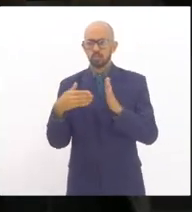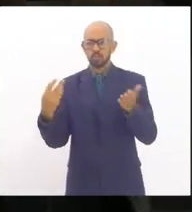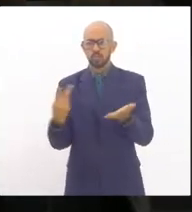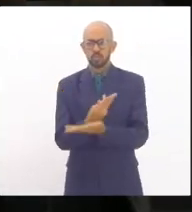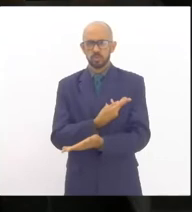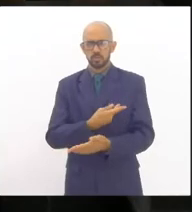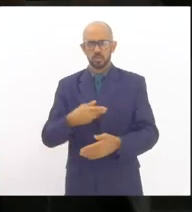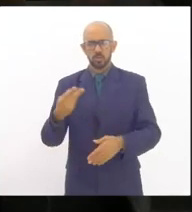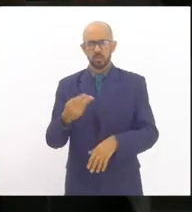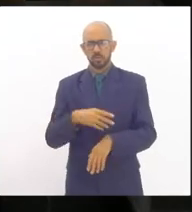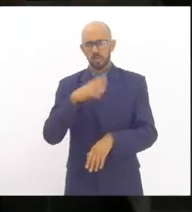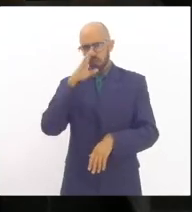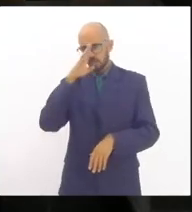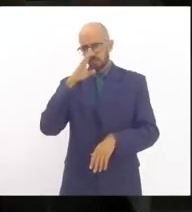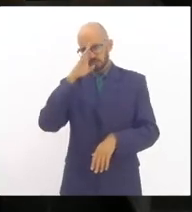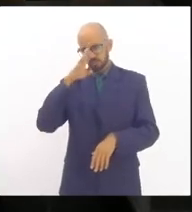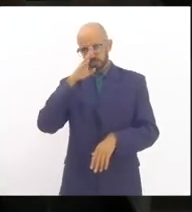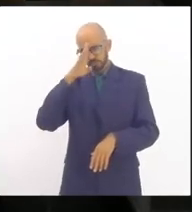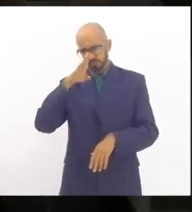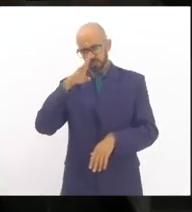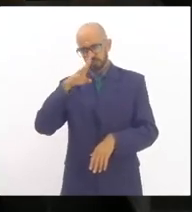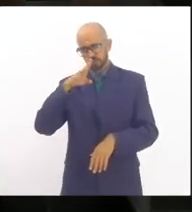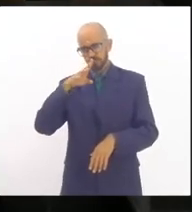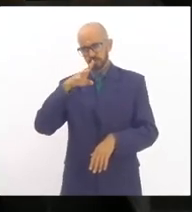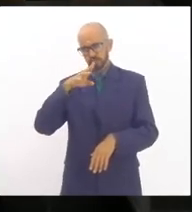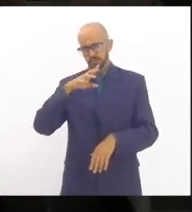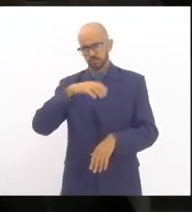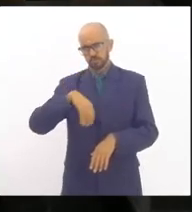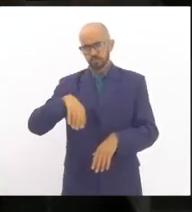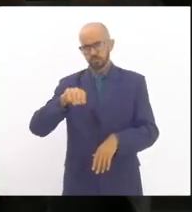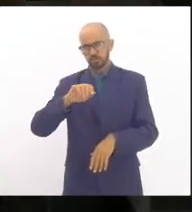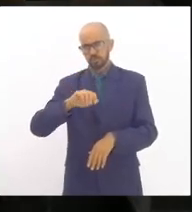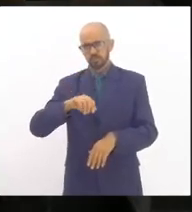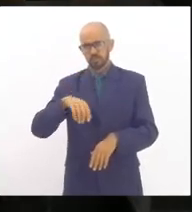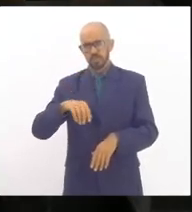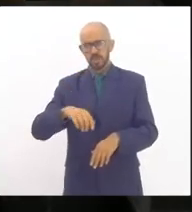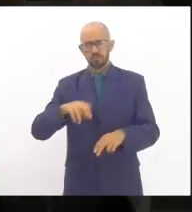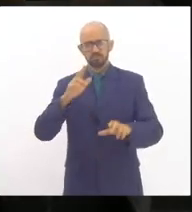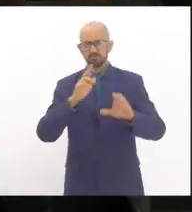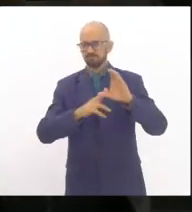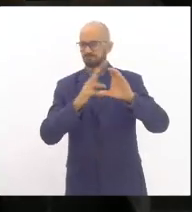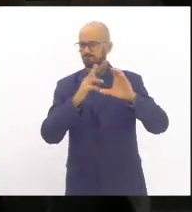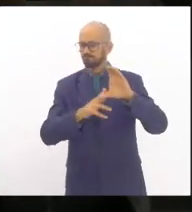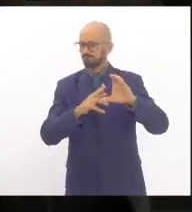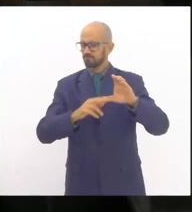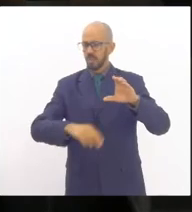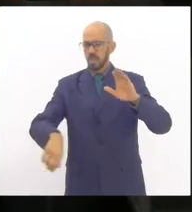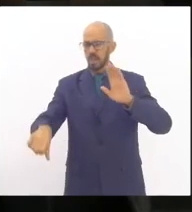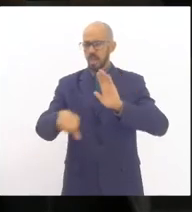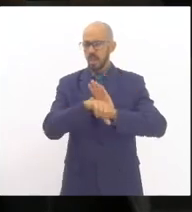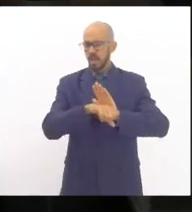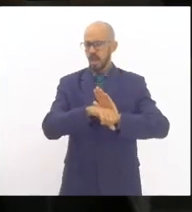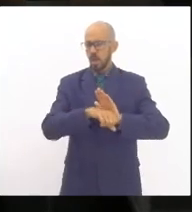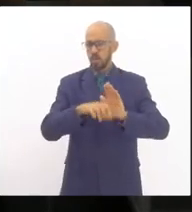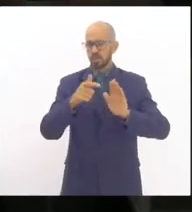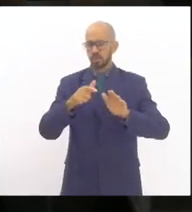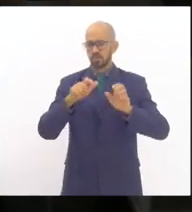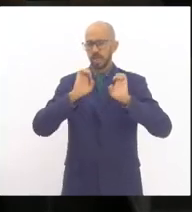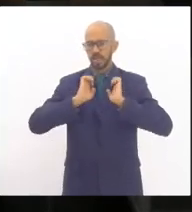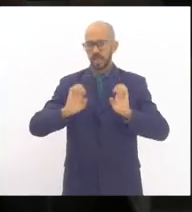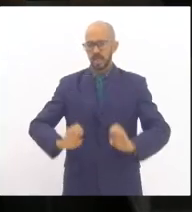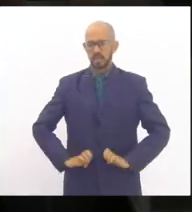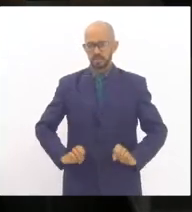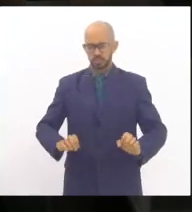fato grosseiro e grotesco e burlesco Francesco e legal e moral como já se disse aqui